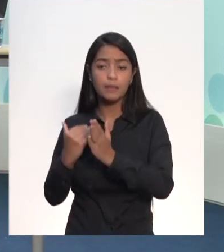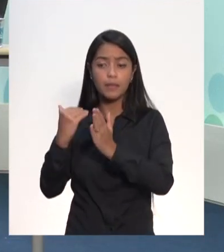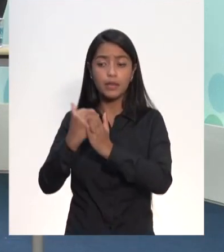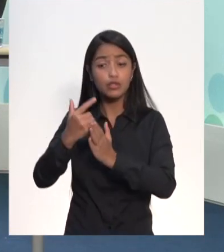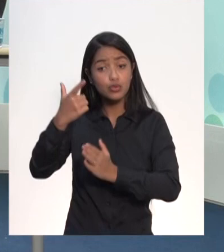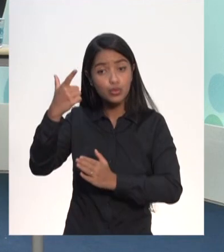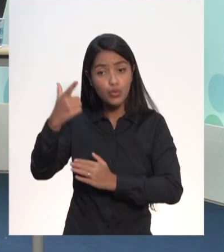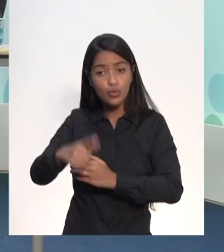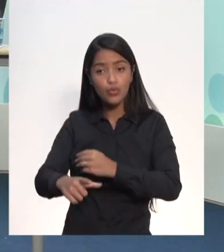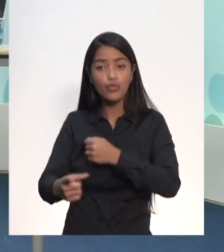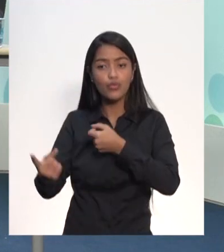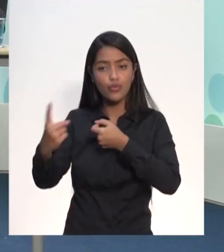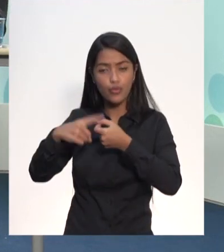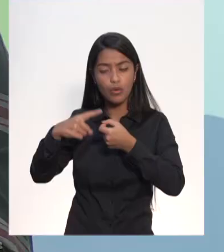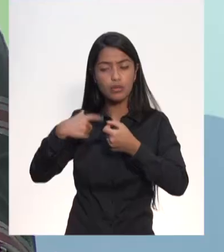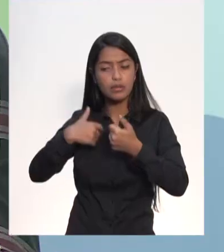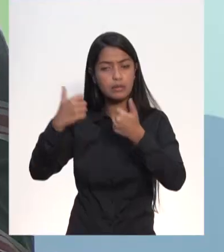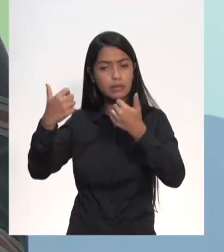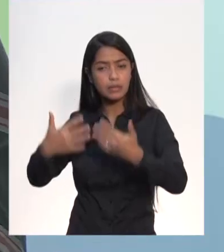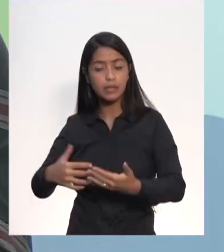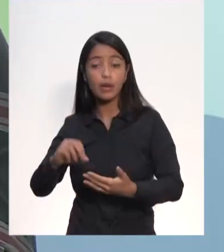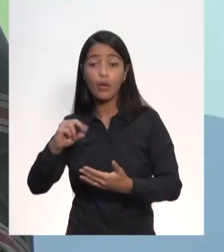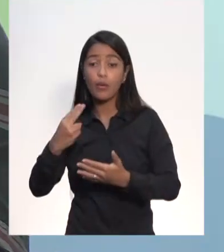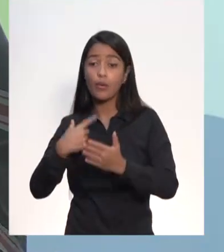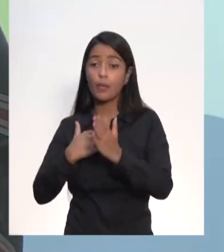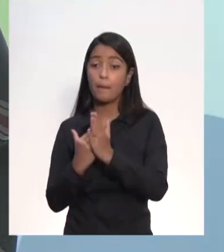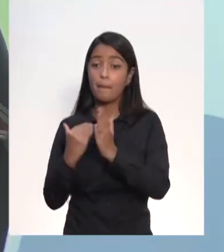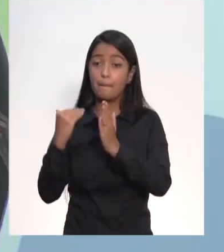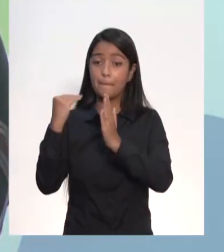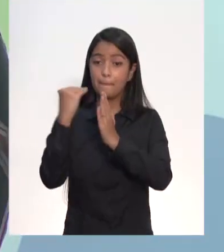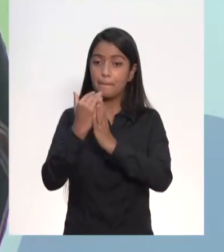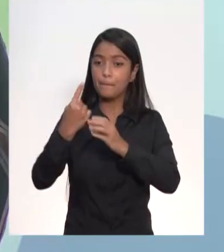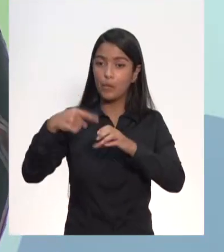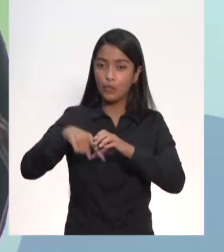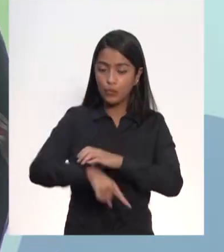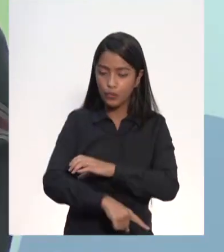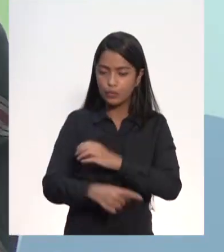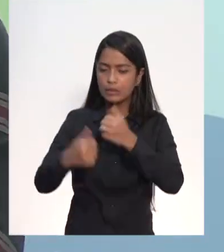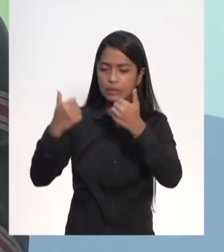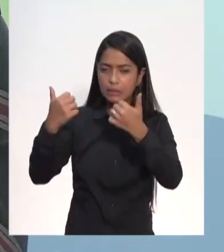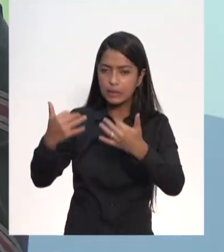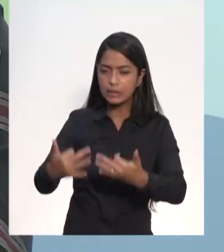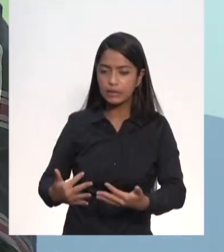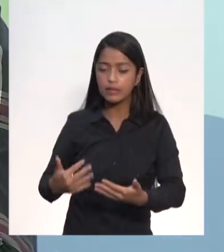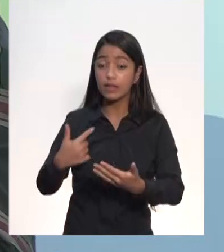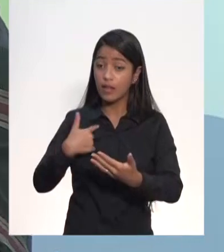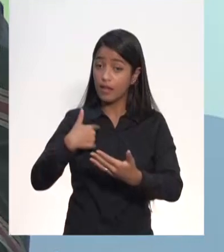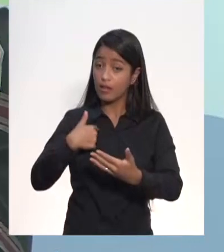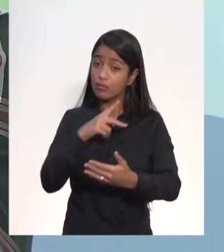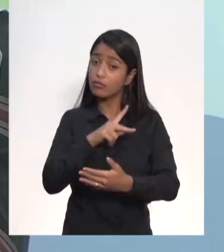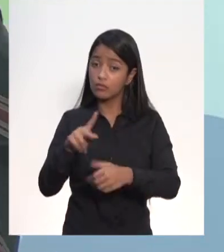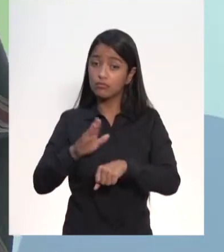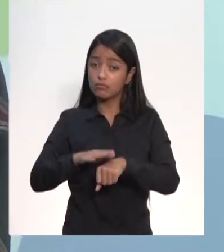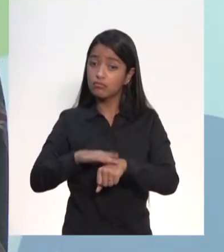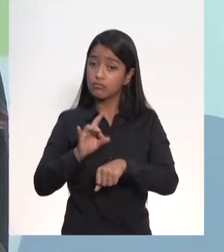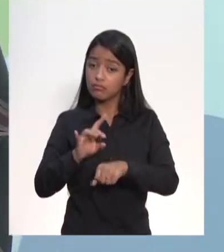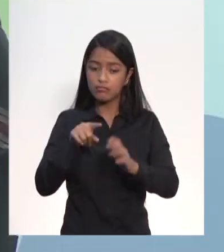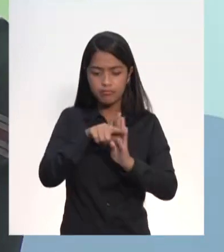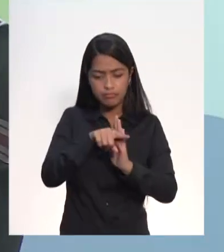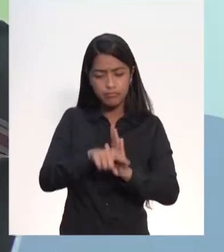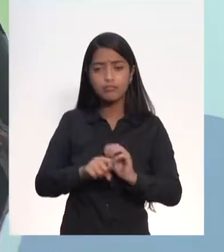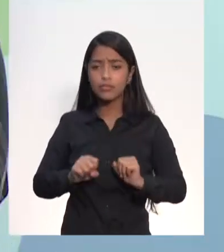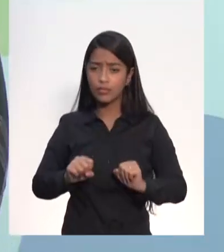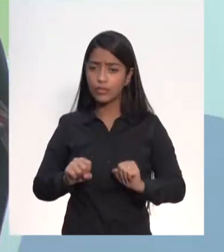aprofundado ou utilizado em formato de recuperação. né? Então, se o aluno não tem essa dificuldade ainda